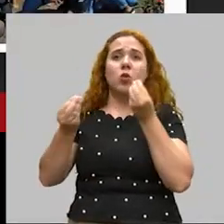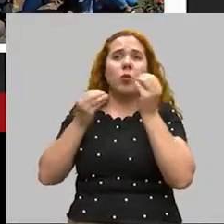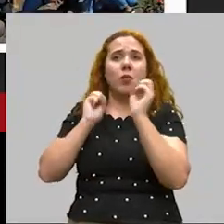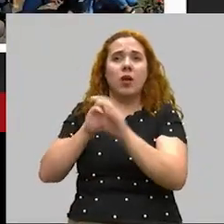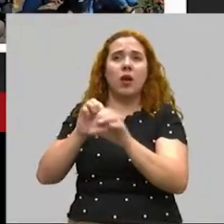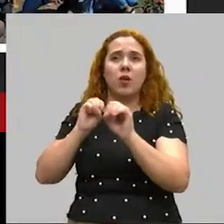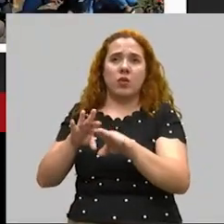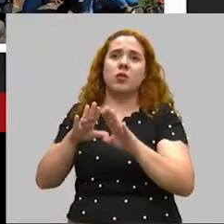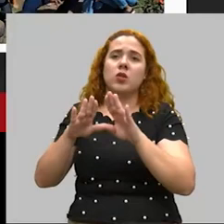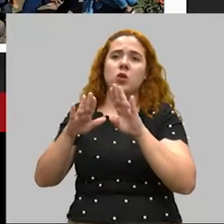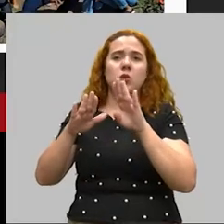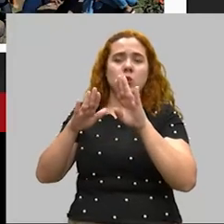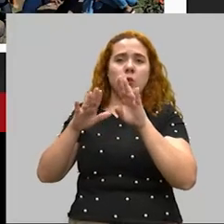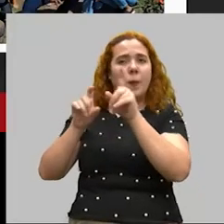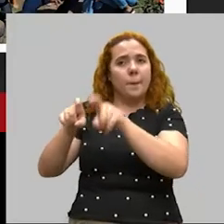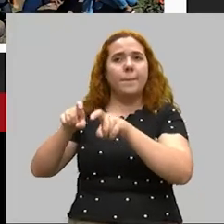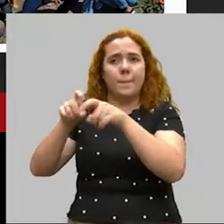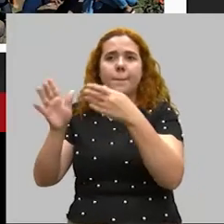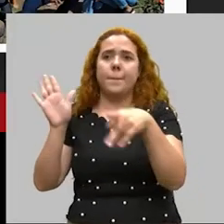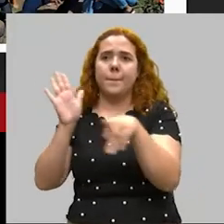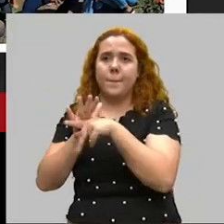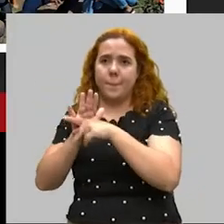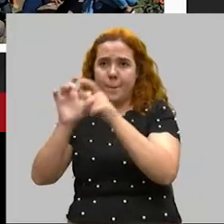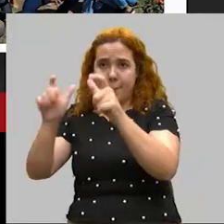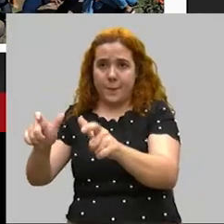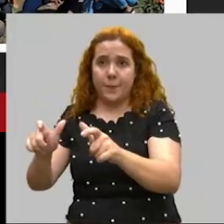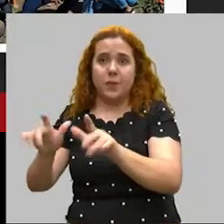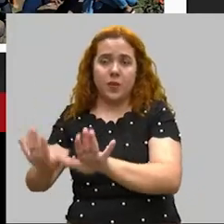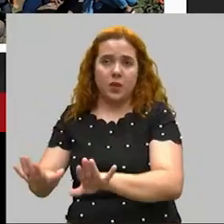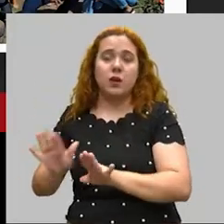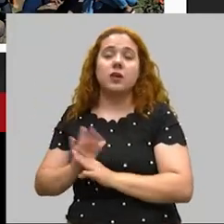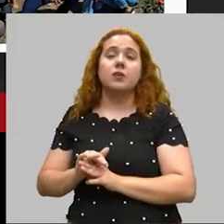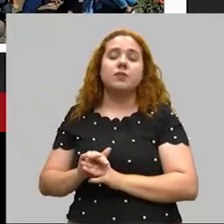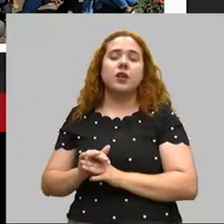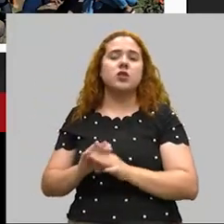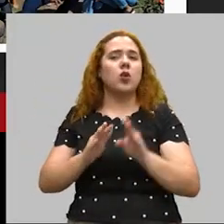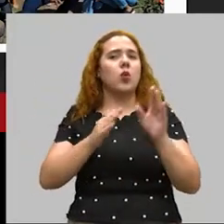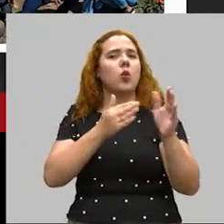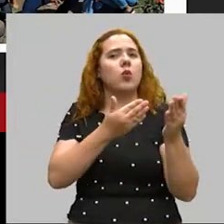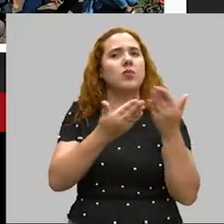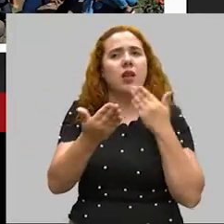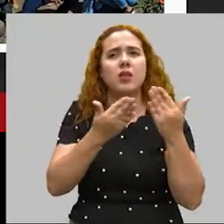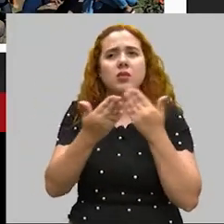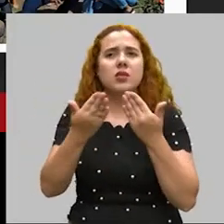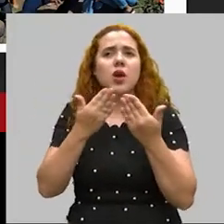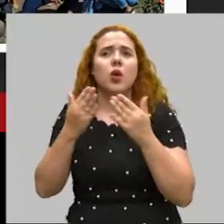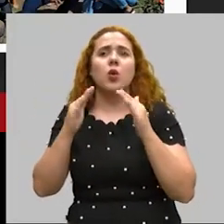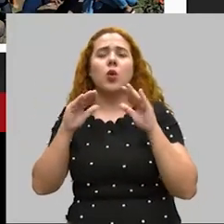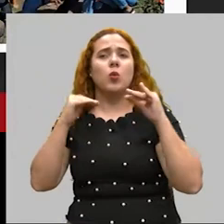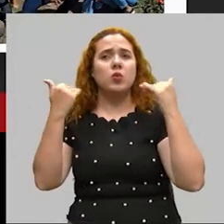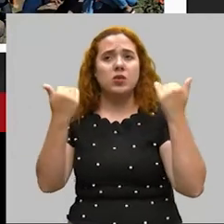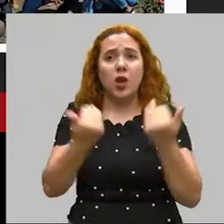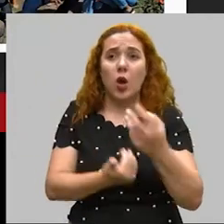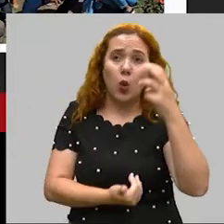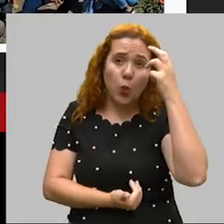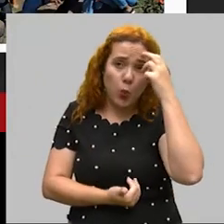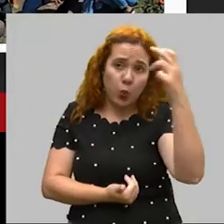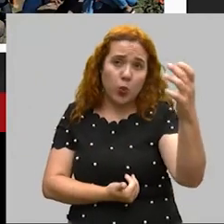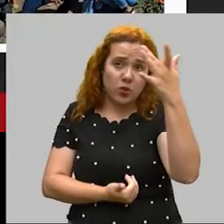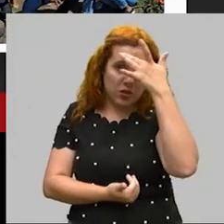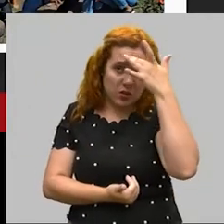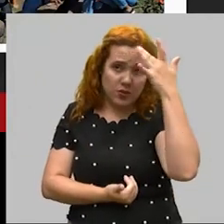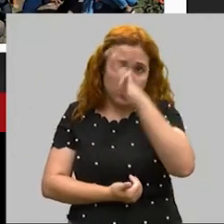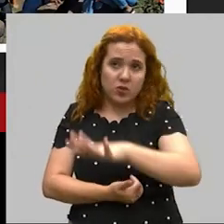aplicados o princípio do trabalho da agrec olia o vínculo com a comunidade né com a cultura dos povos mas a gente